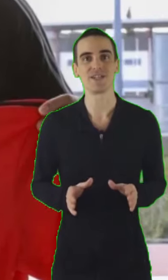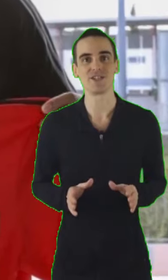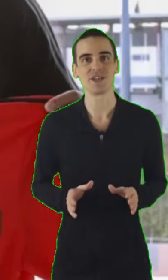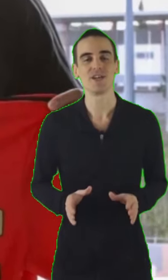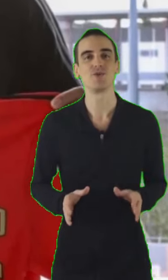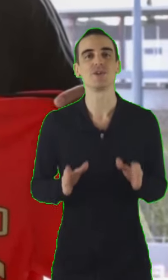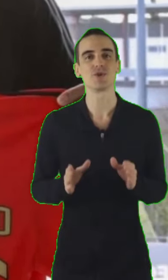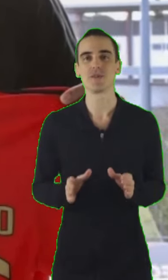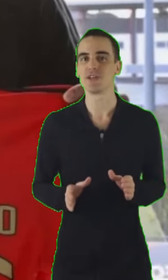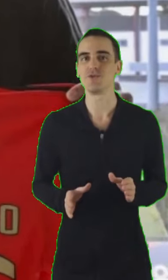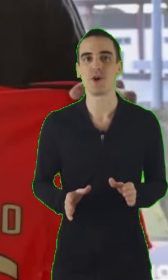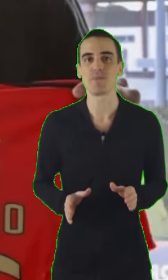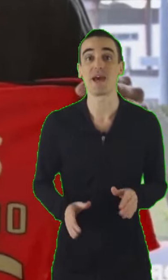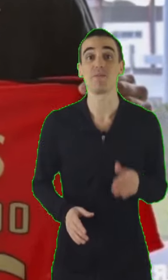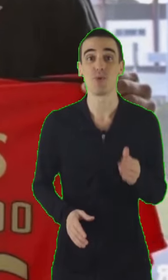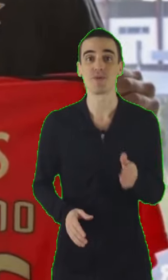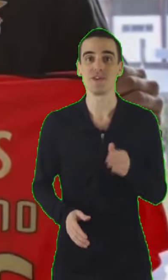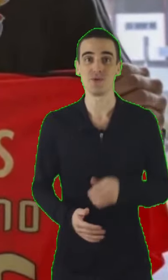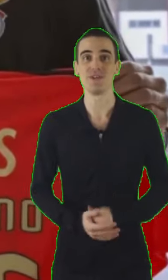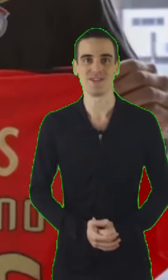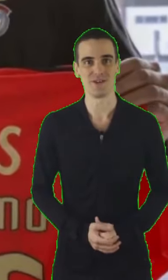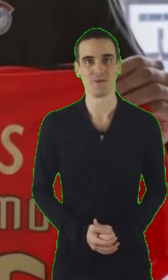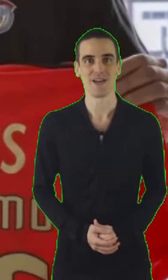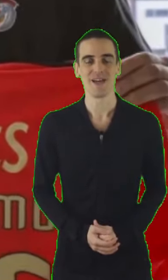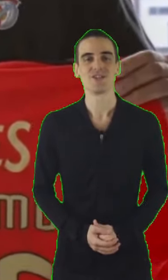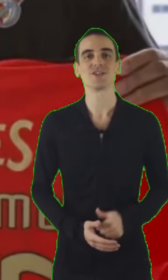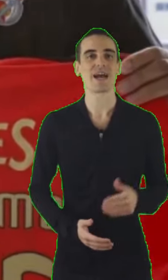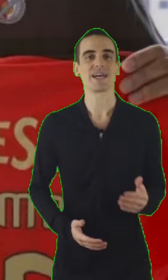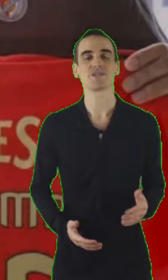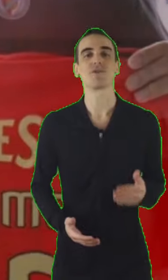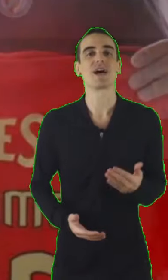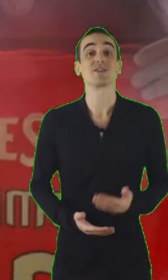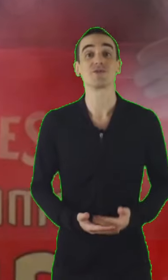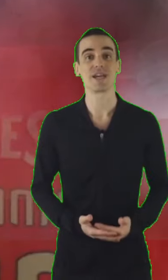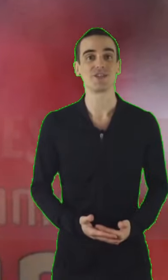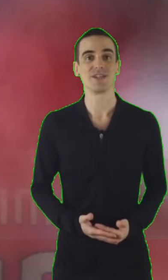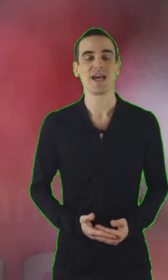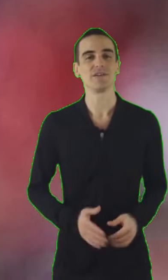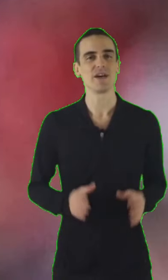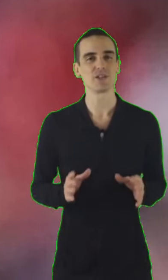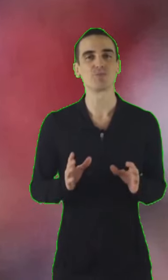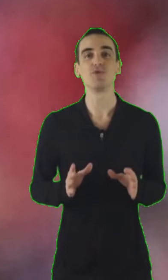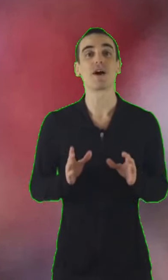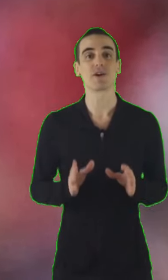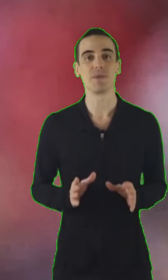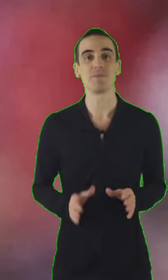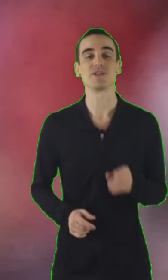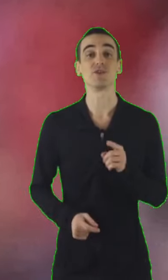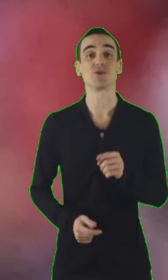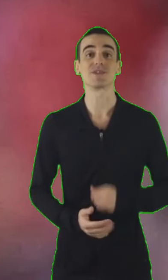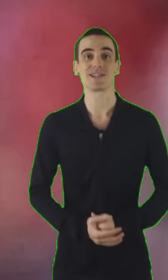o Cruzeiro sondou a situação de Lucas Veríssimo, zagueiro do Benfica. O defensor tem sido pouco utilizado pelo técnico Roger